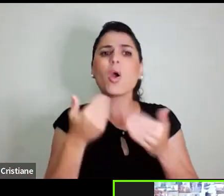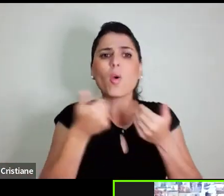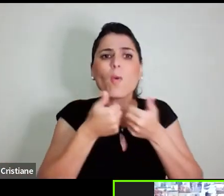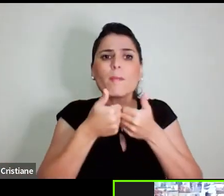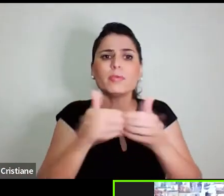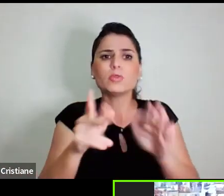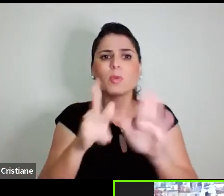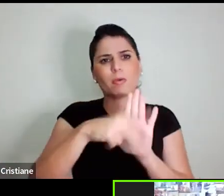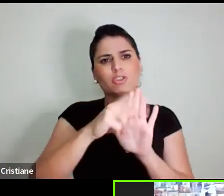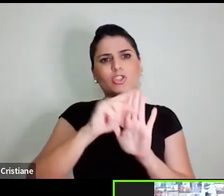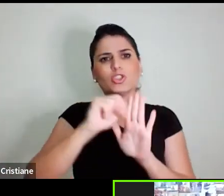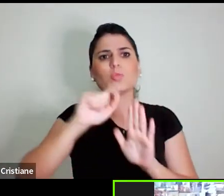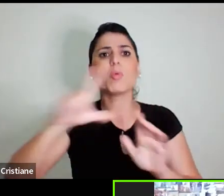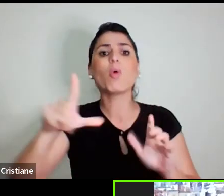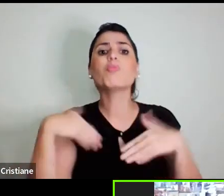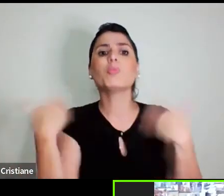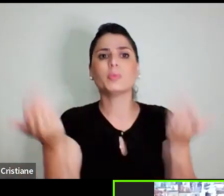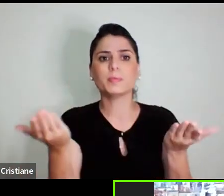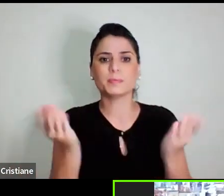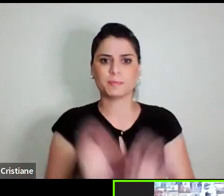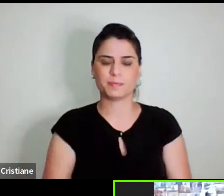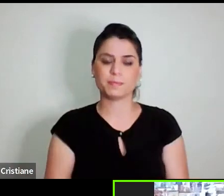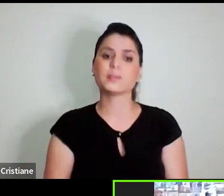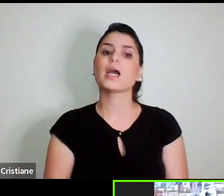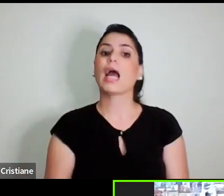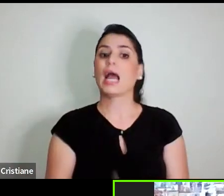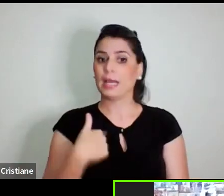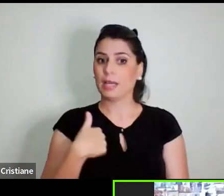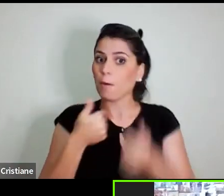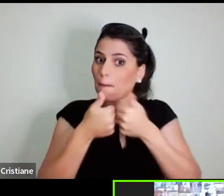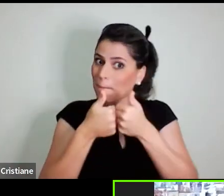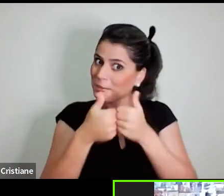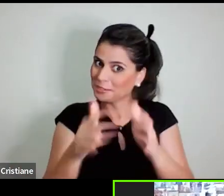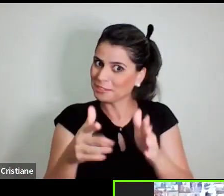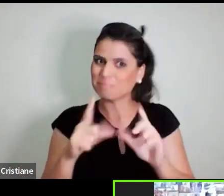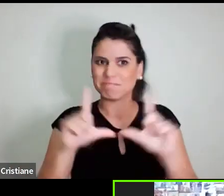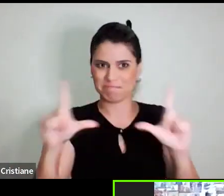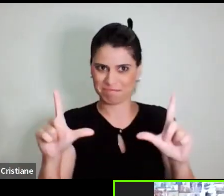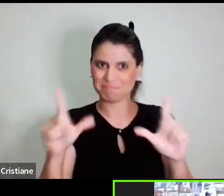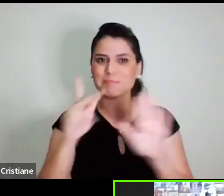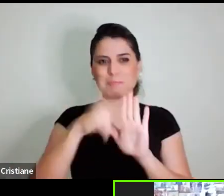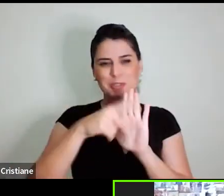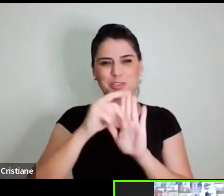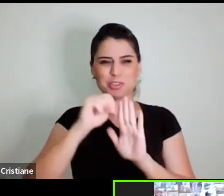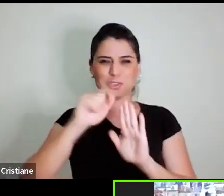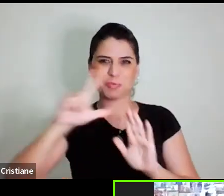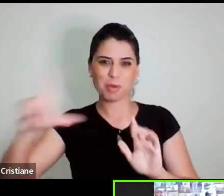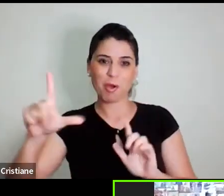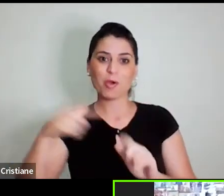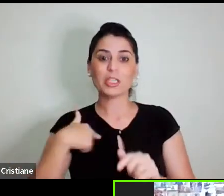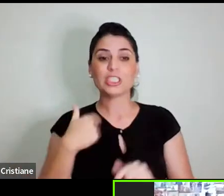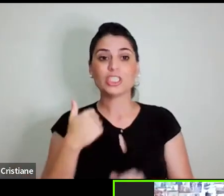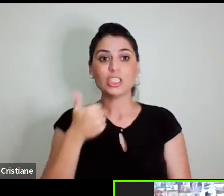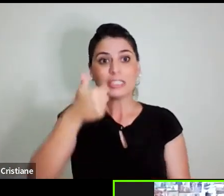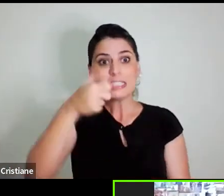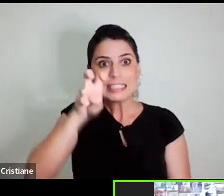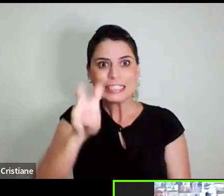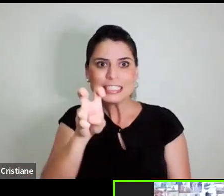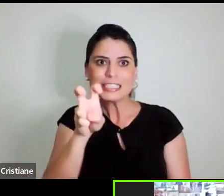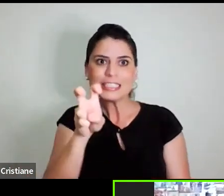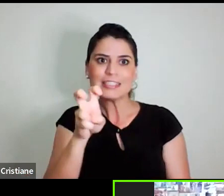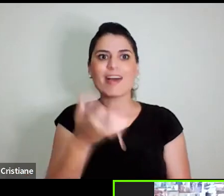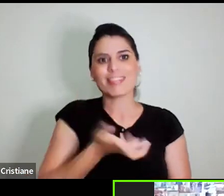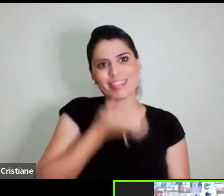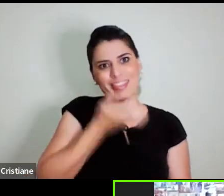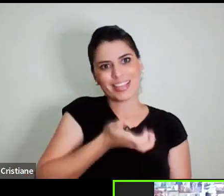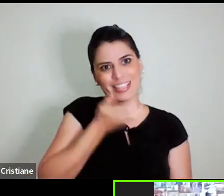Eu comecei a fazer uso do projeto, tá aqui o meu, né? Eu comecei a fazer uso do projeto no dia 15 de dezembro